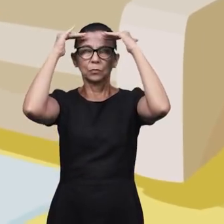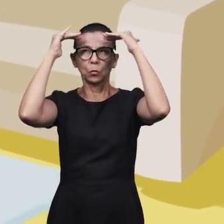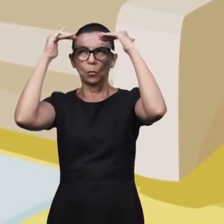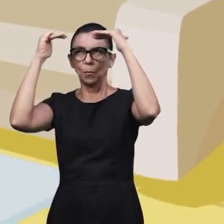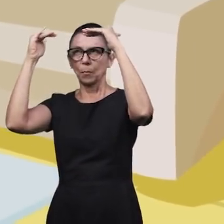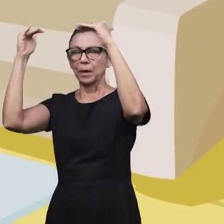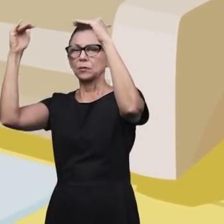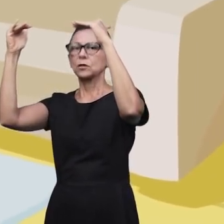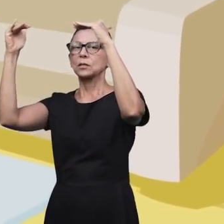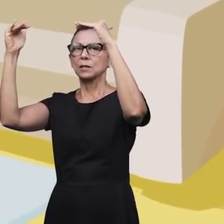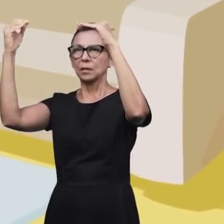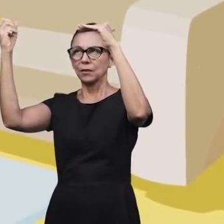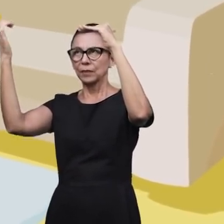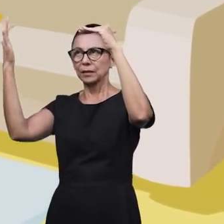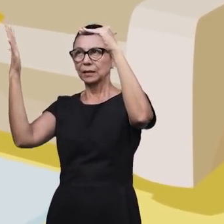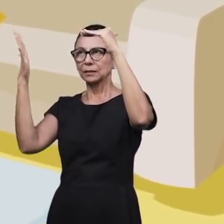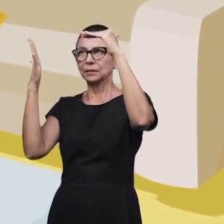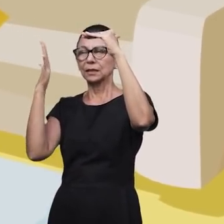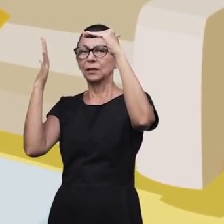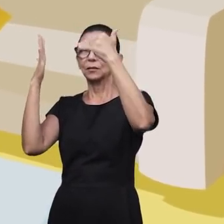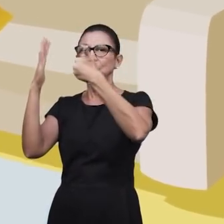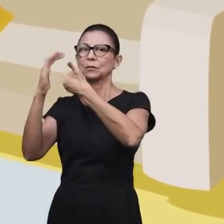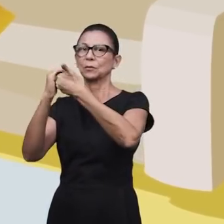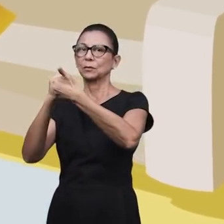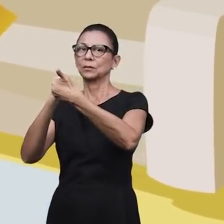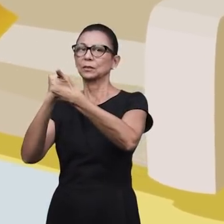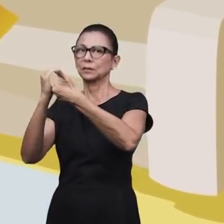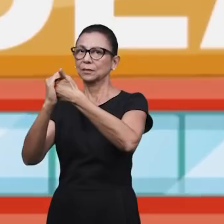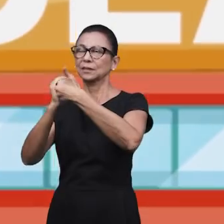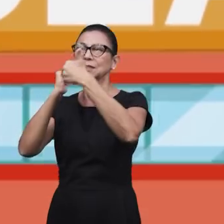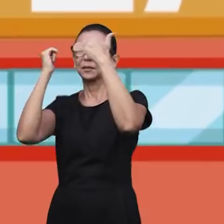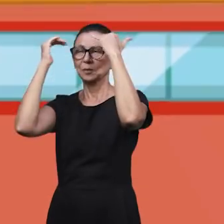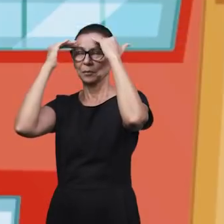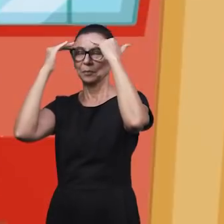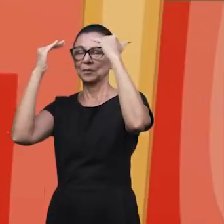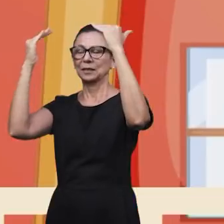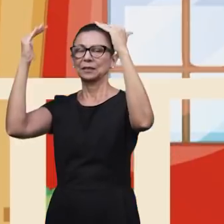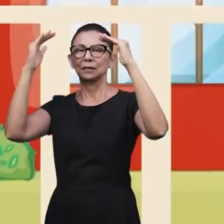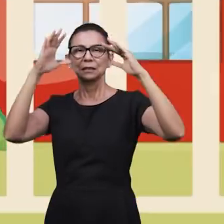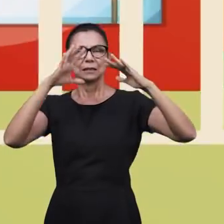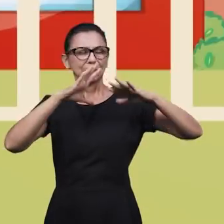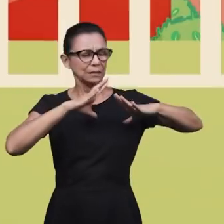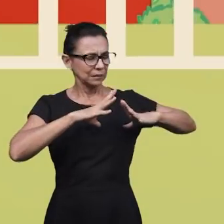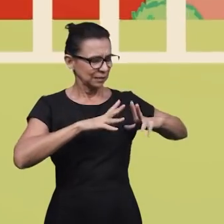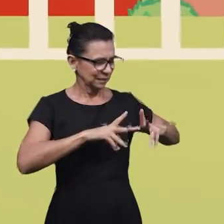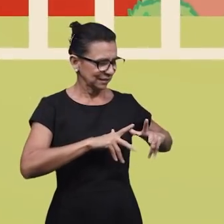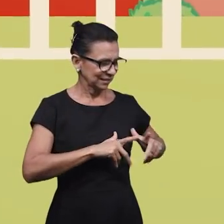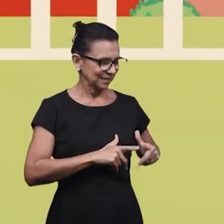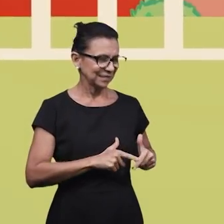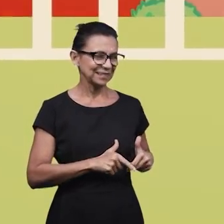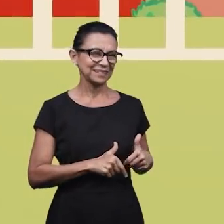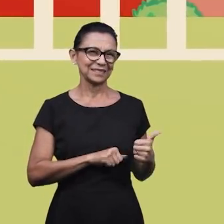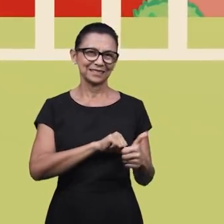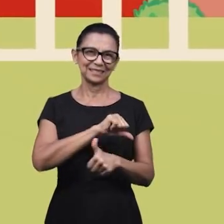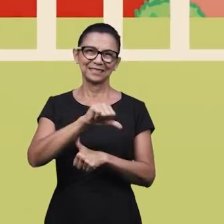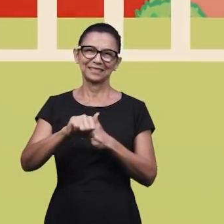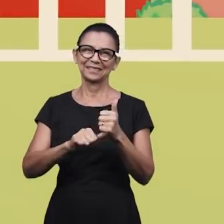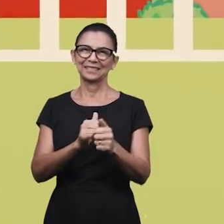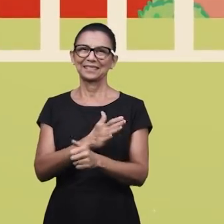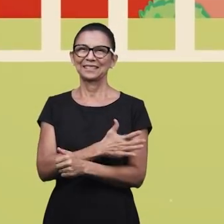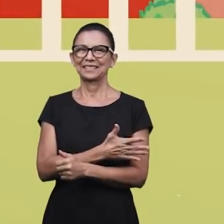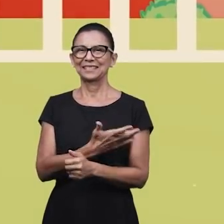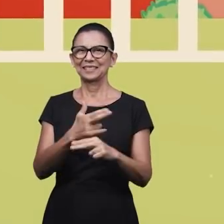obediente à tua revelação, puro e renovado